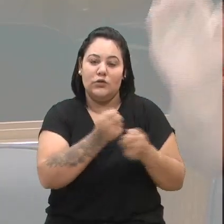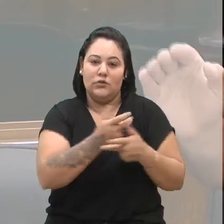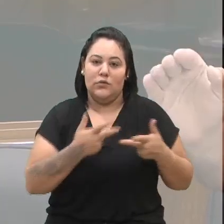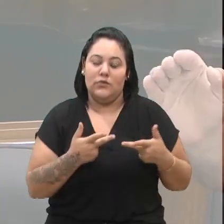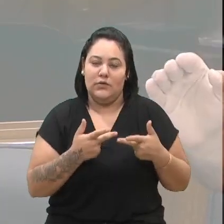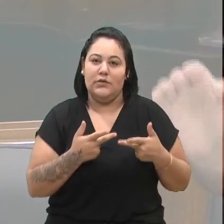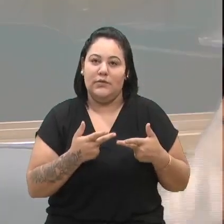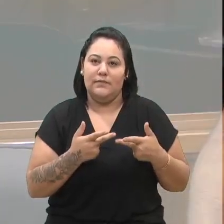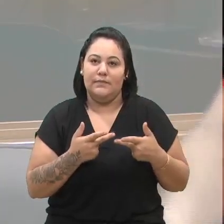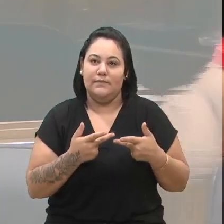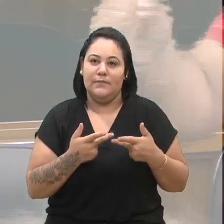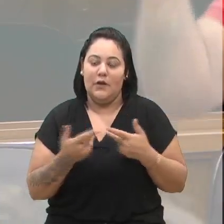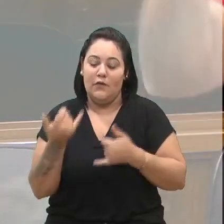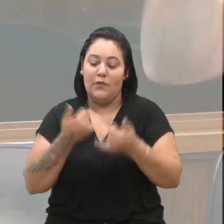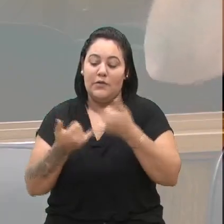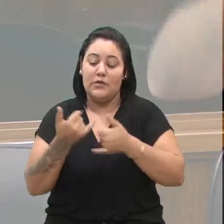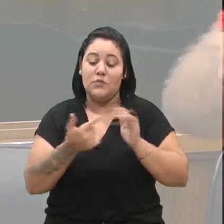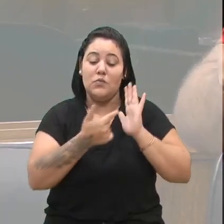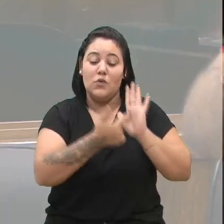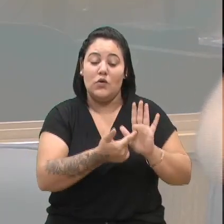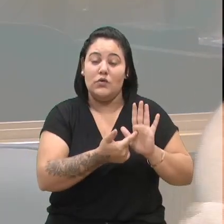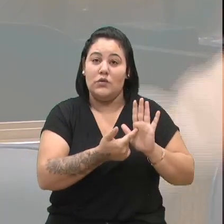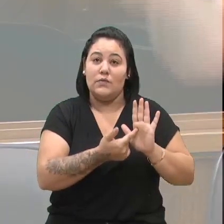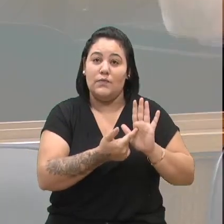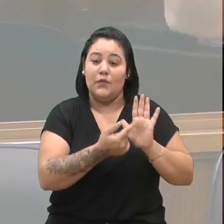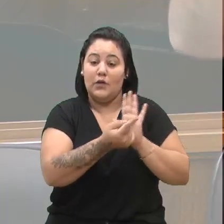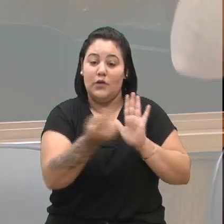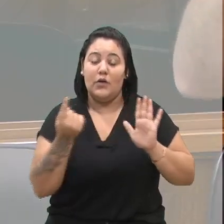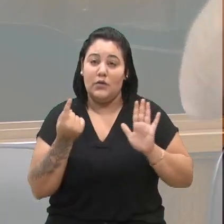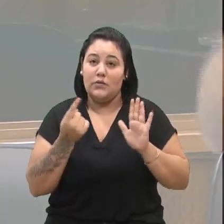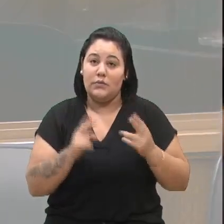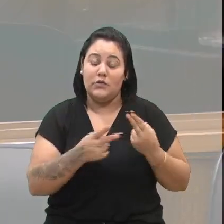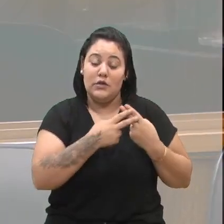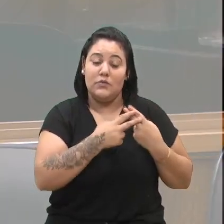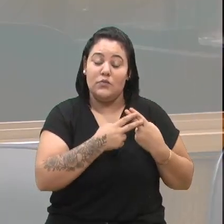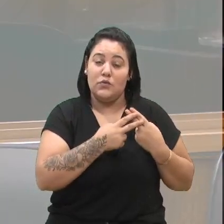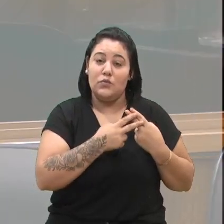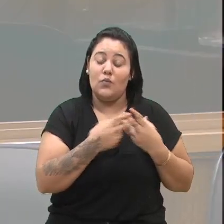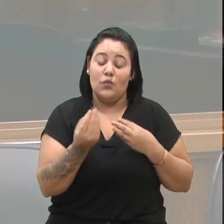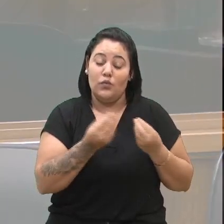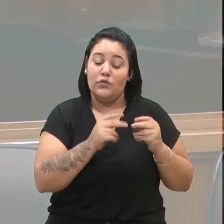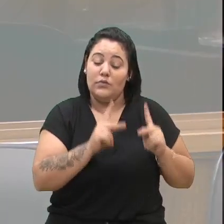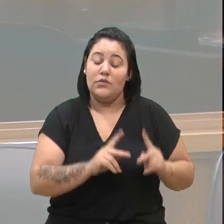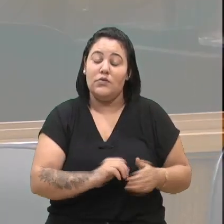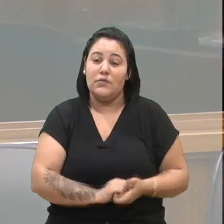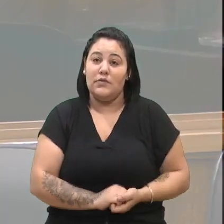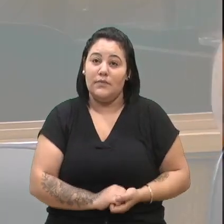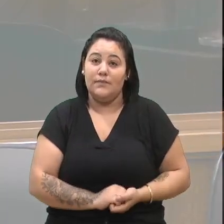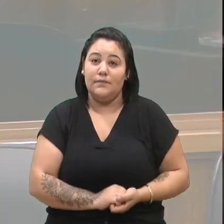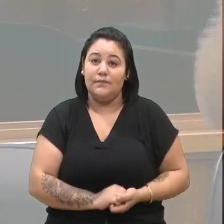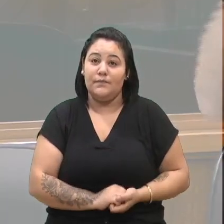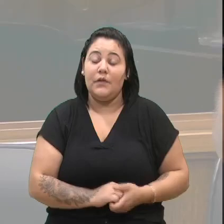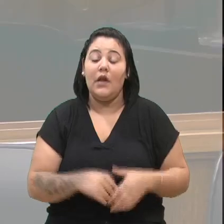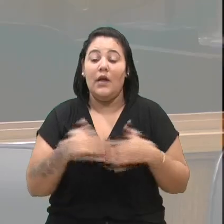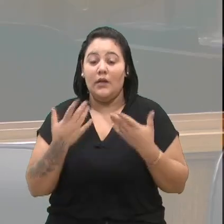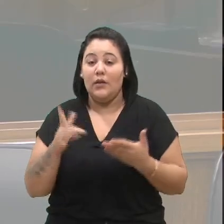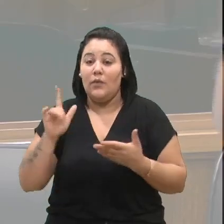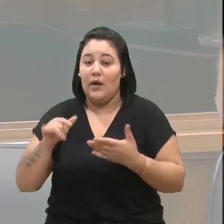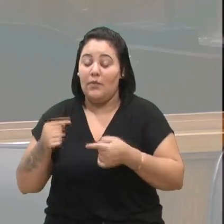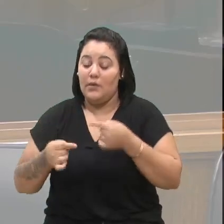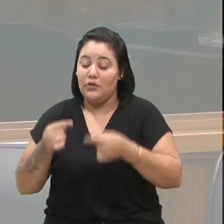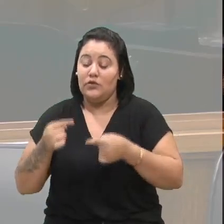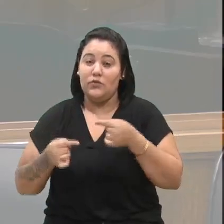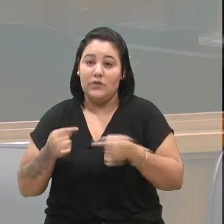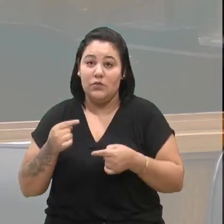científicos apontam que nós prendemos muito e prendemos mal. Então, é uma discussão baseada